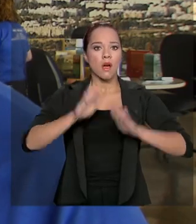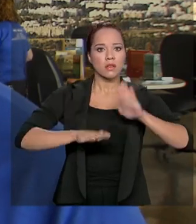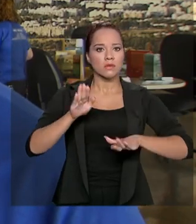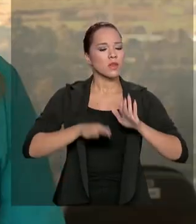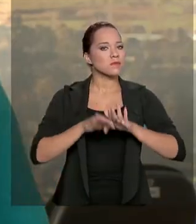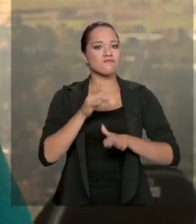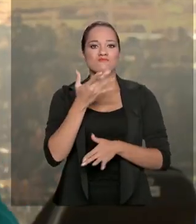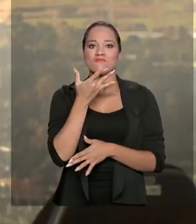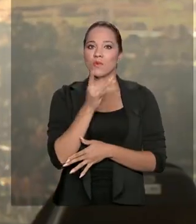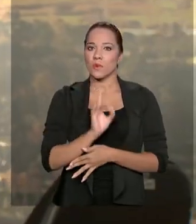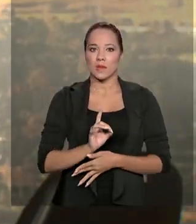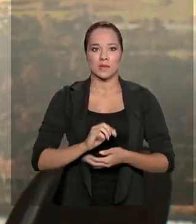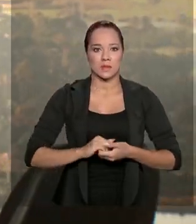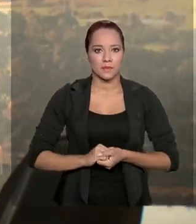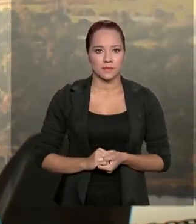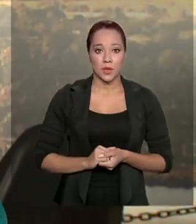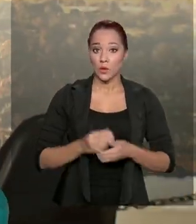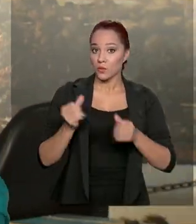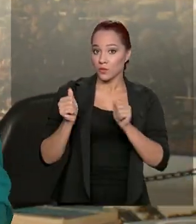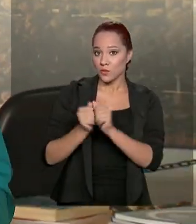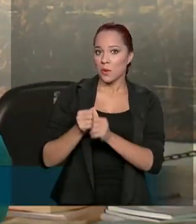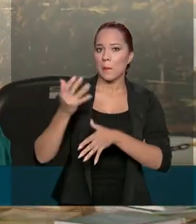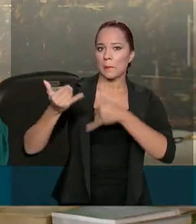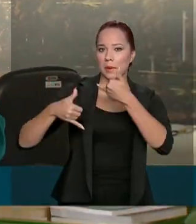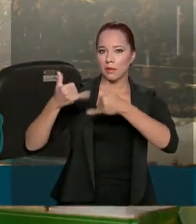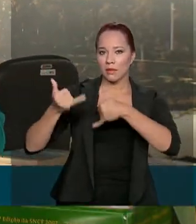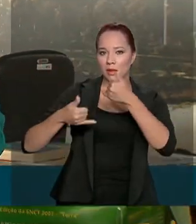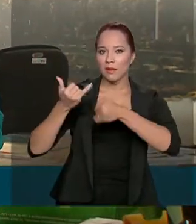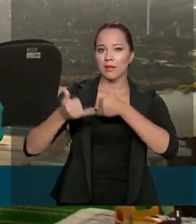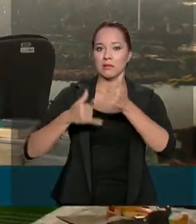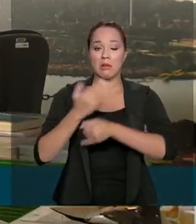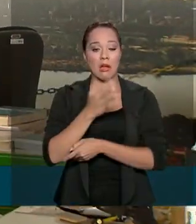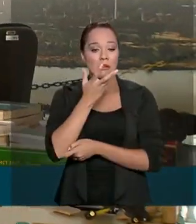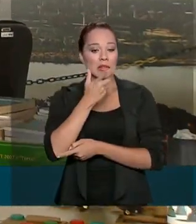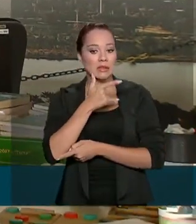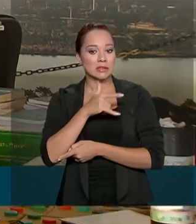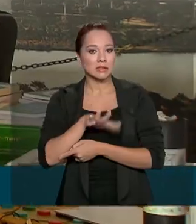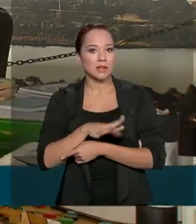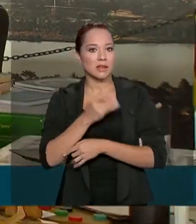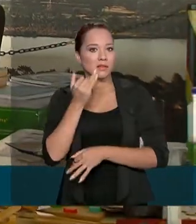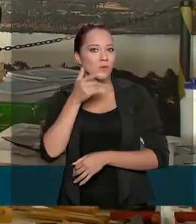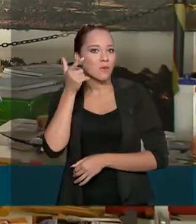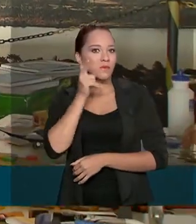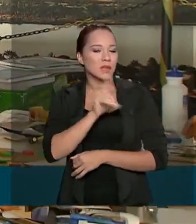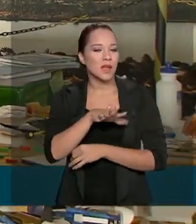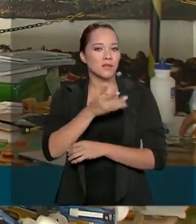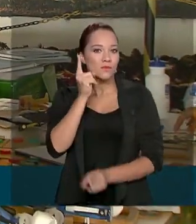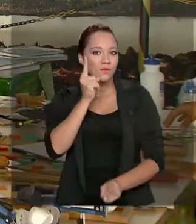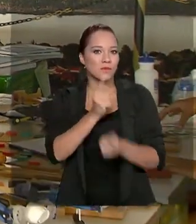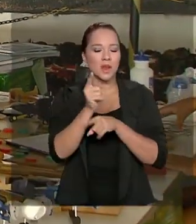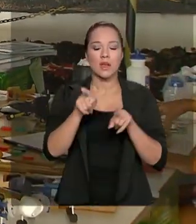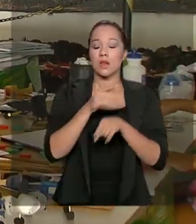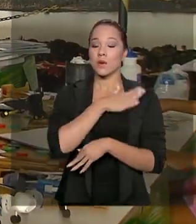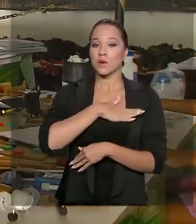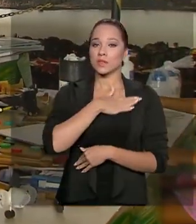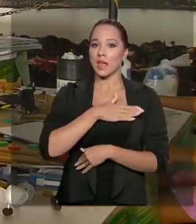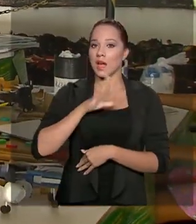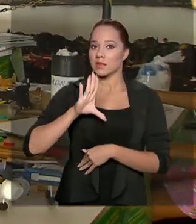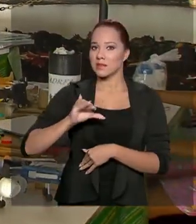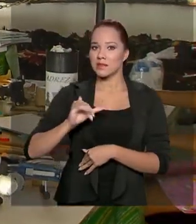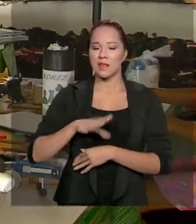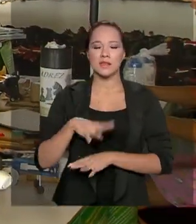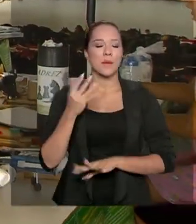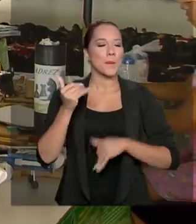não conhece. Aqui com esses brinquedos lúdicos, a criançada aprende a descobrir e gostar de ciência com